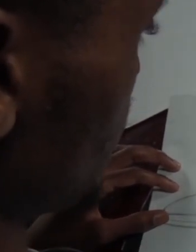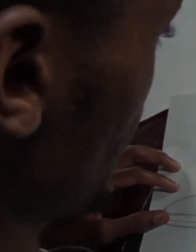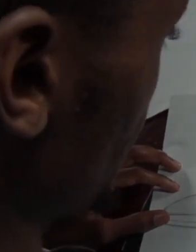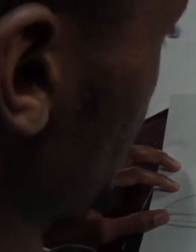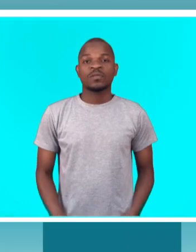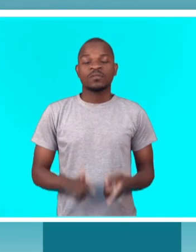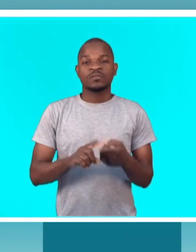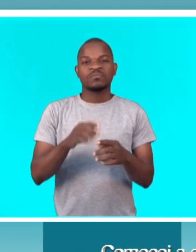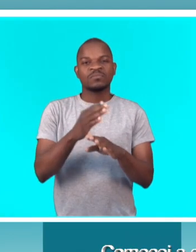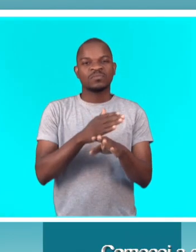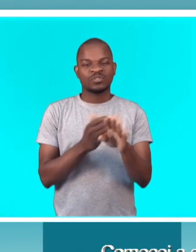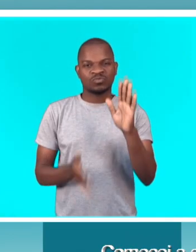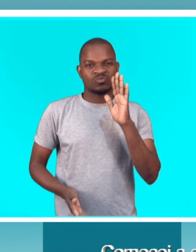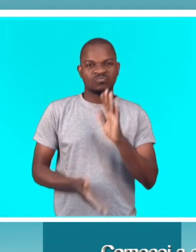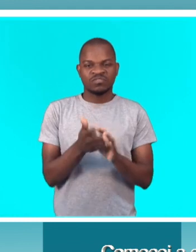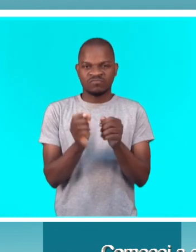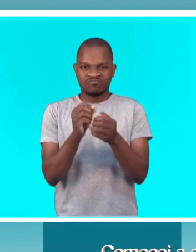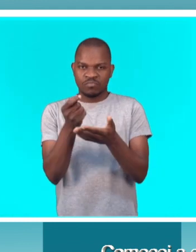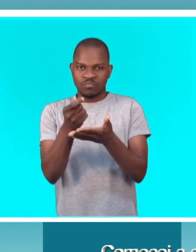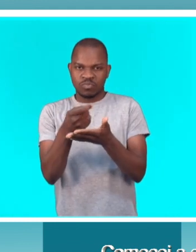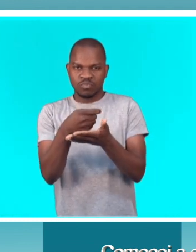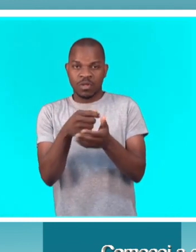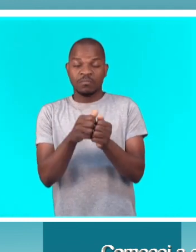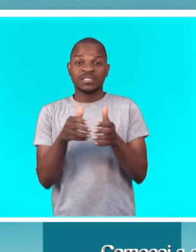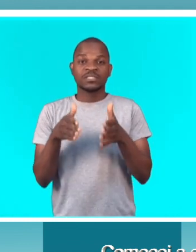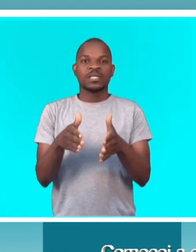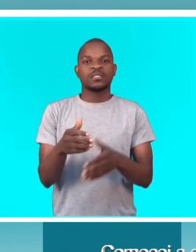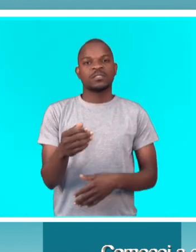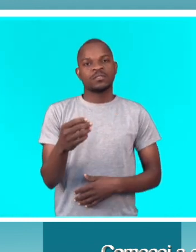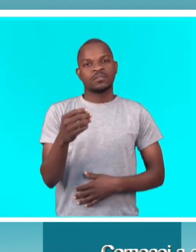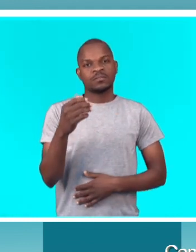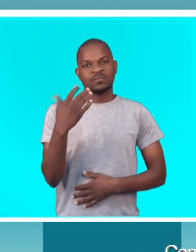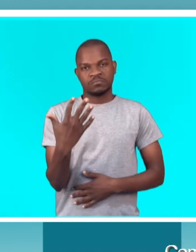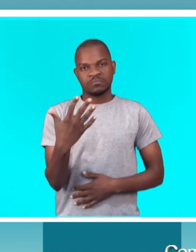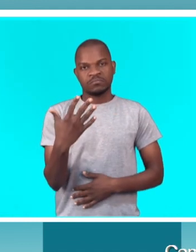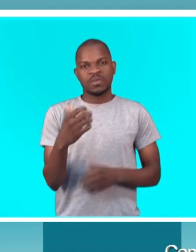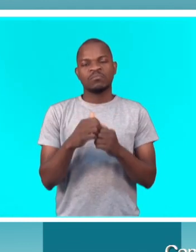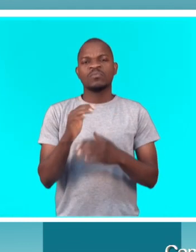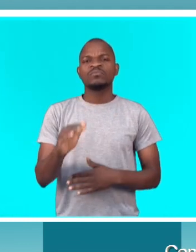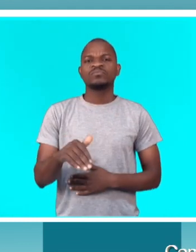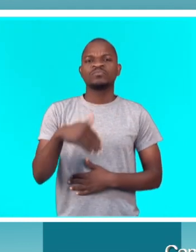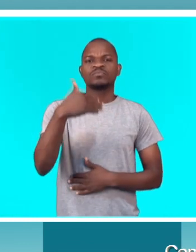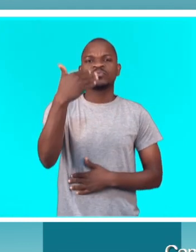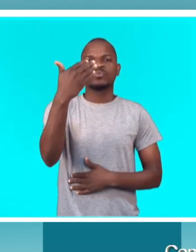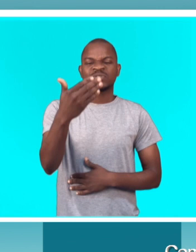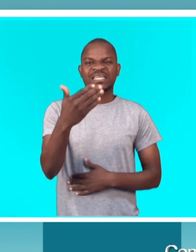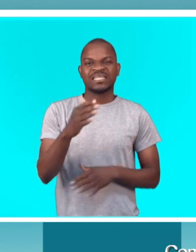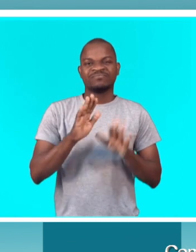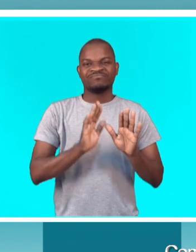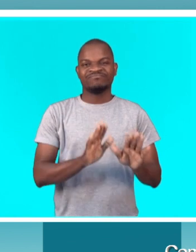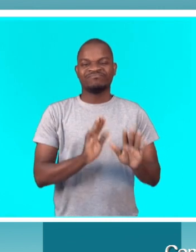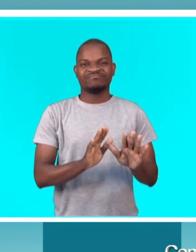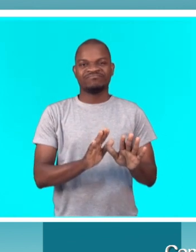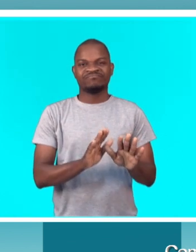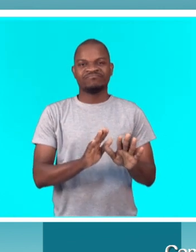E eu comecei a desenhar na quinta classe com dois amigos, mas com o passar do tempo eu